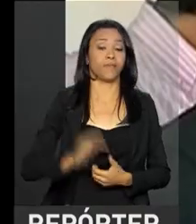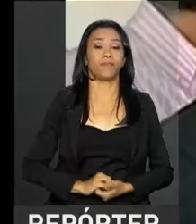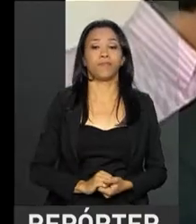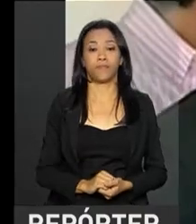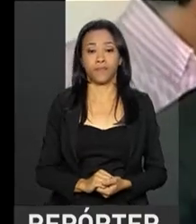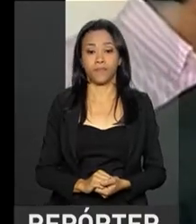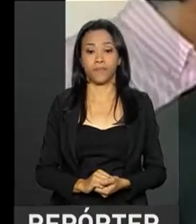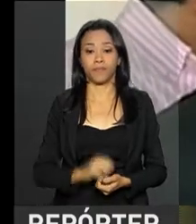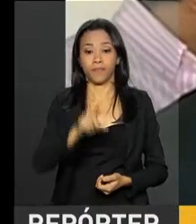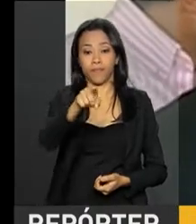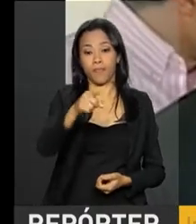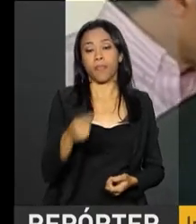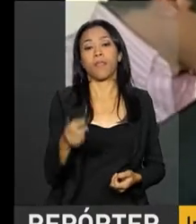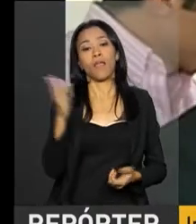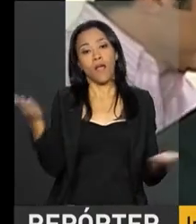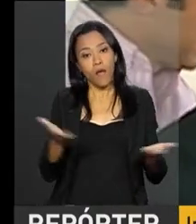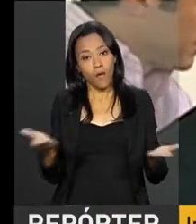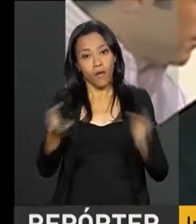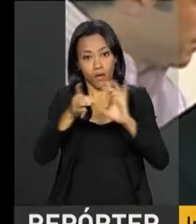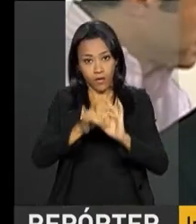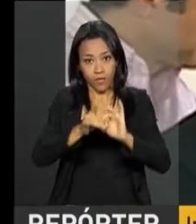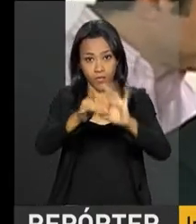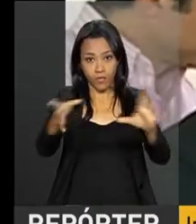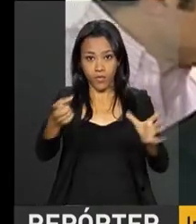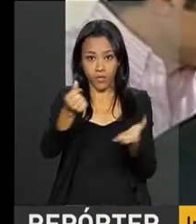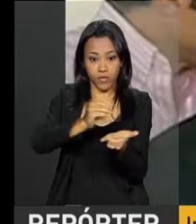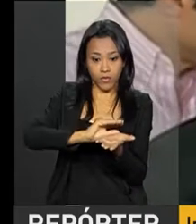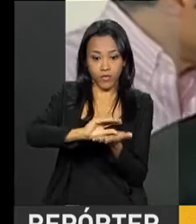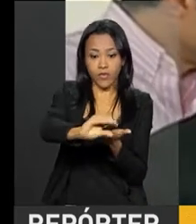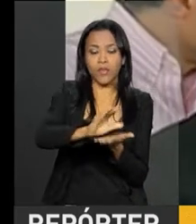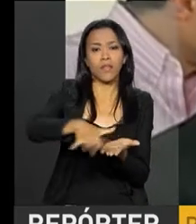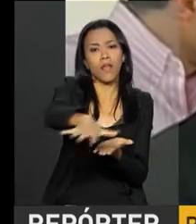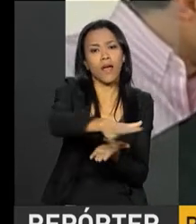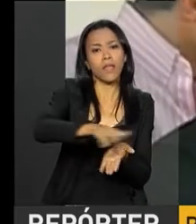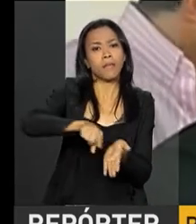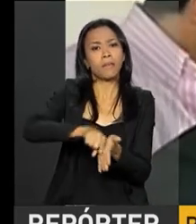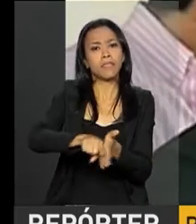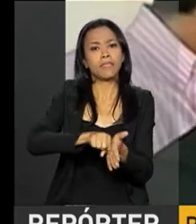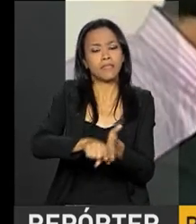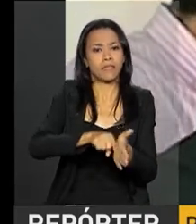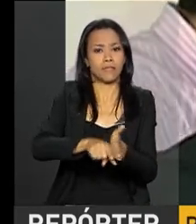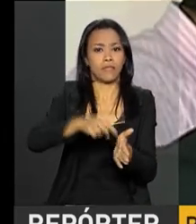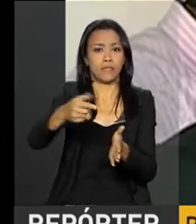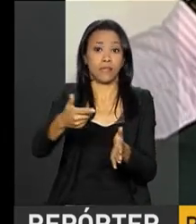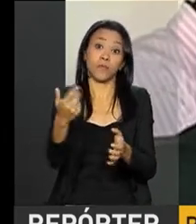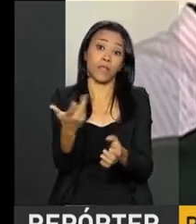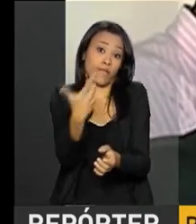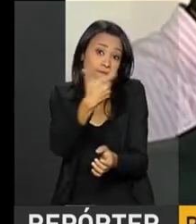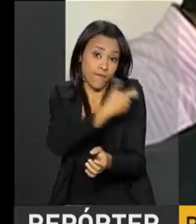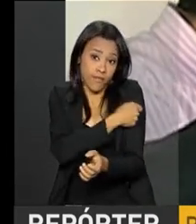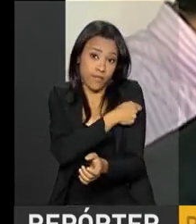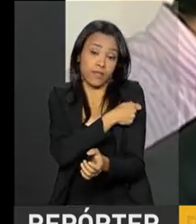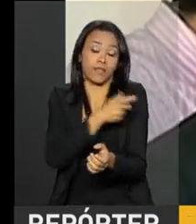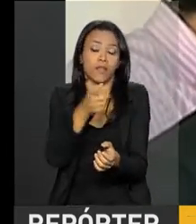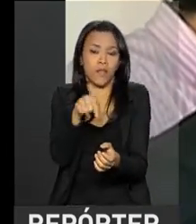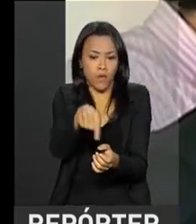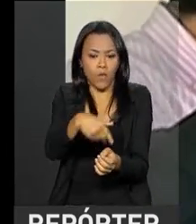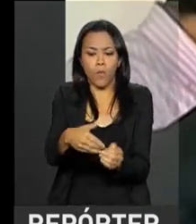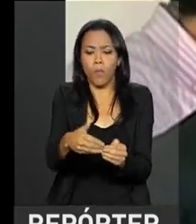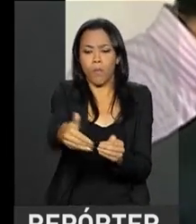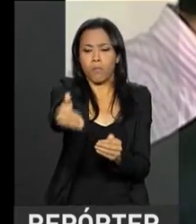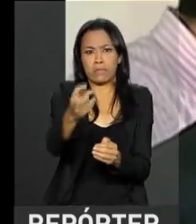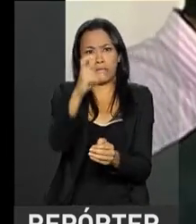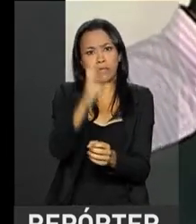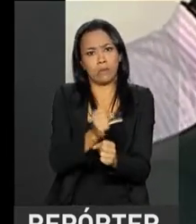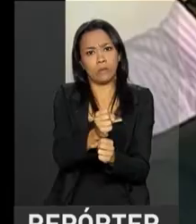estamos autorizando agora o financiamento da pesquisa clínica da vacina portanto serão cinco anos ainda de trabalho